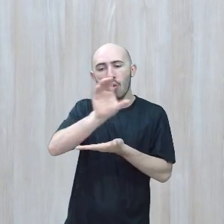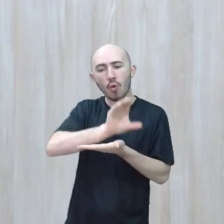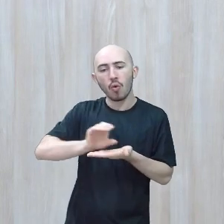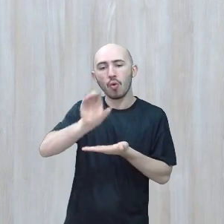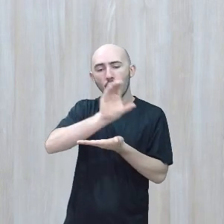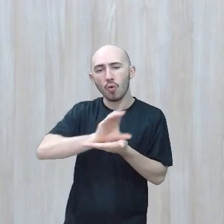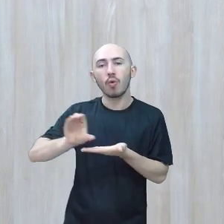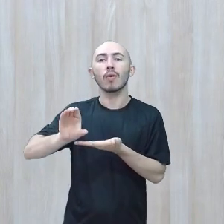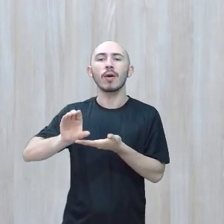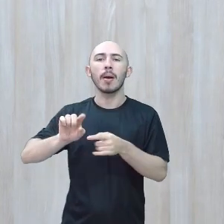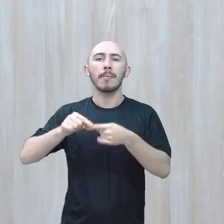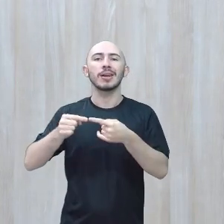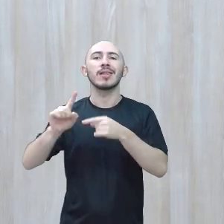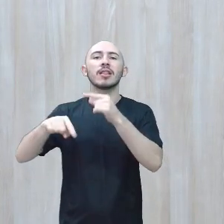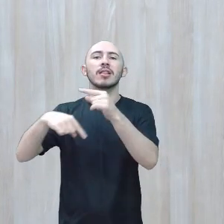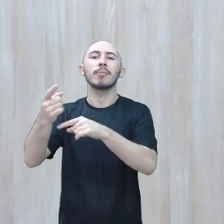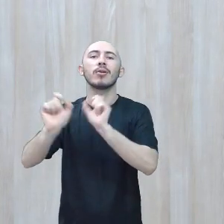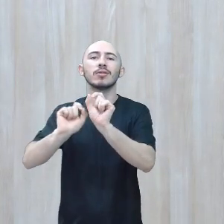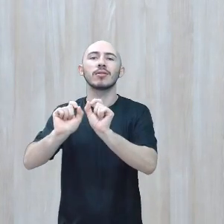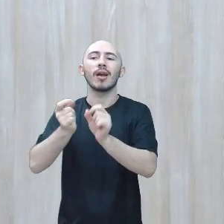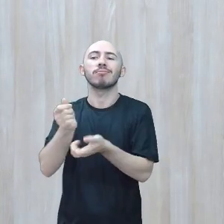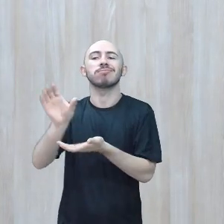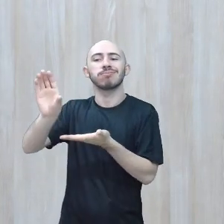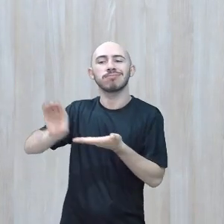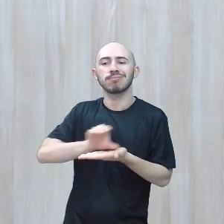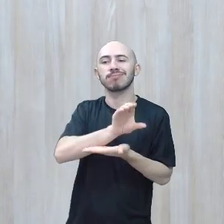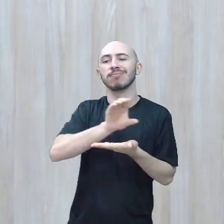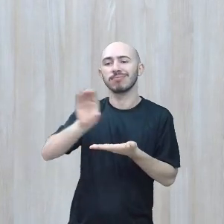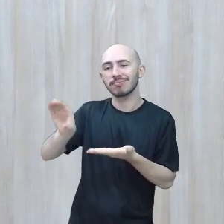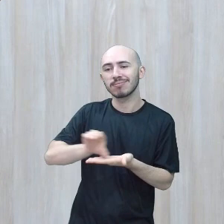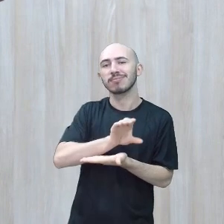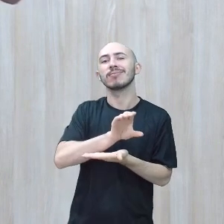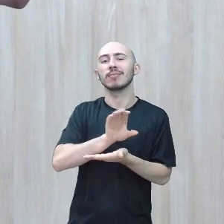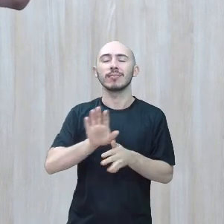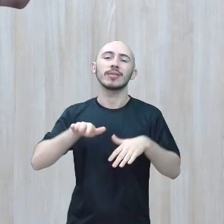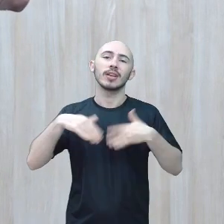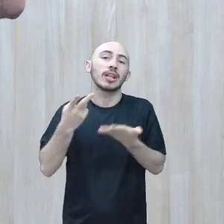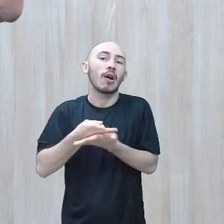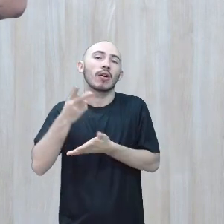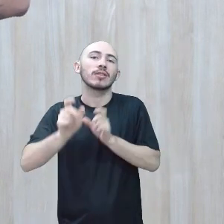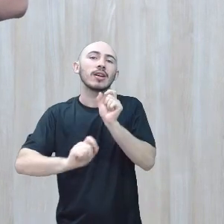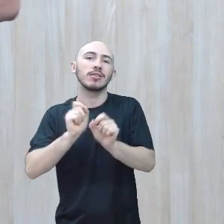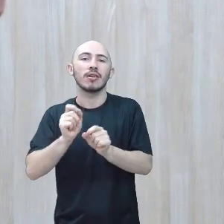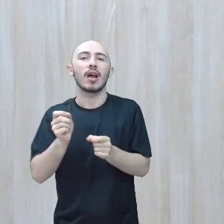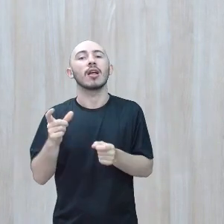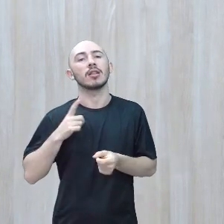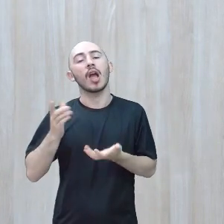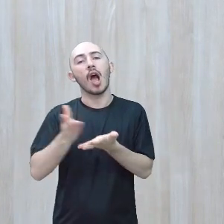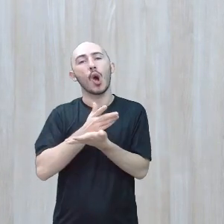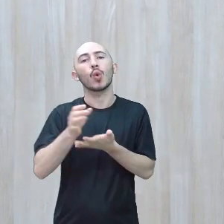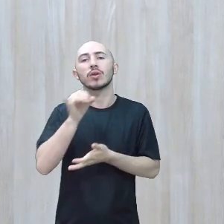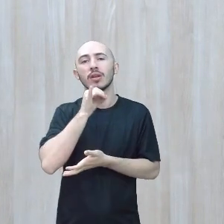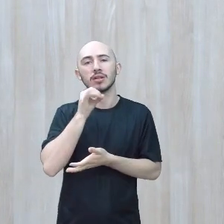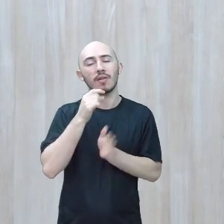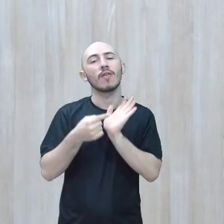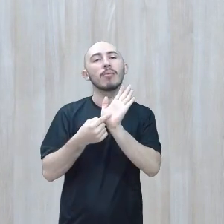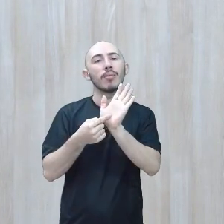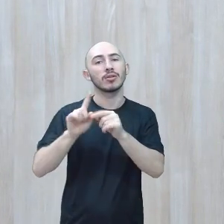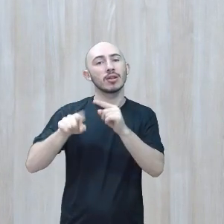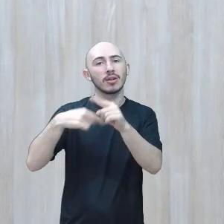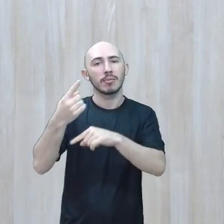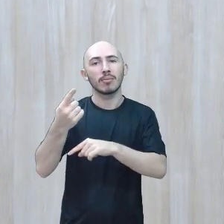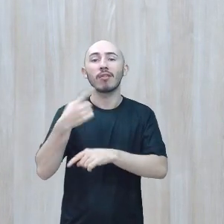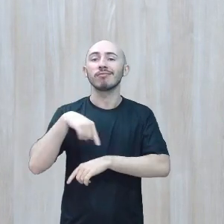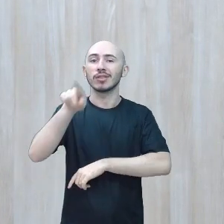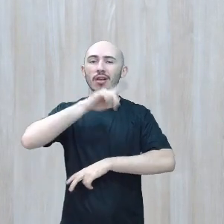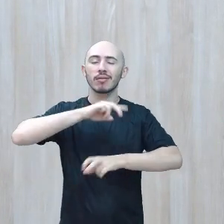tanto dinheiro, e depois ela vai tirar isso. E quando ela tira, a gente vai ver alguns casos mais na frente que eu trouxe, que vocês vão